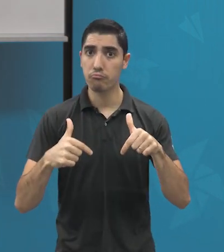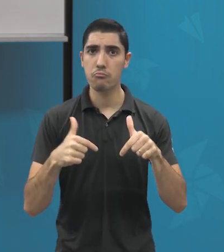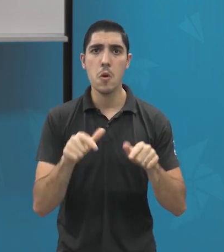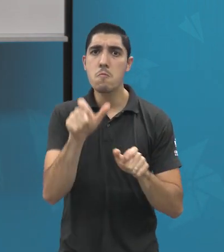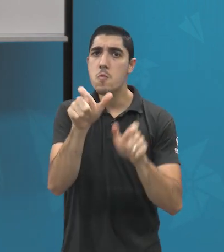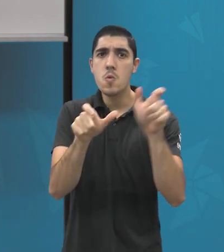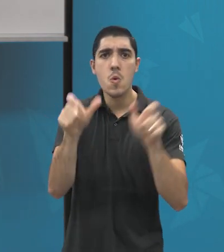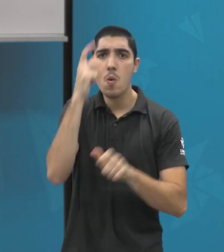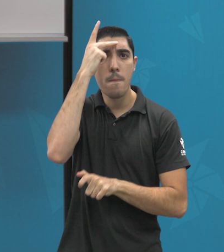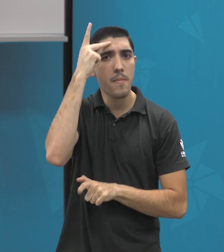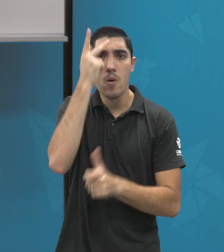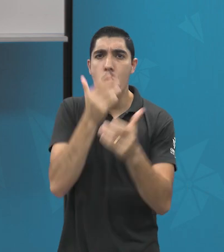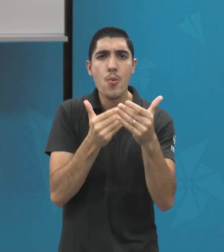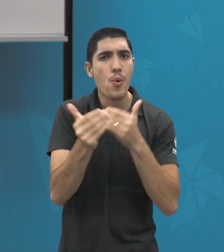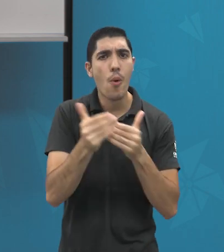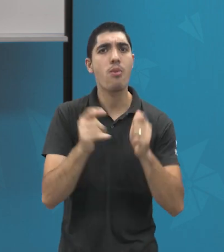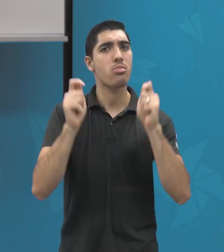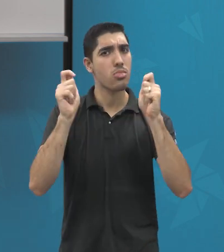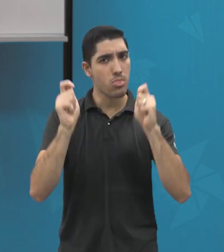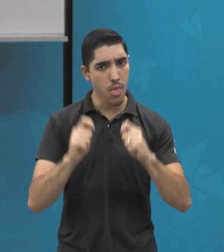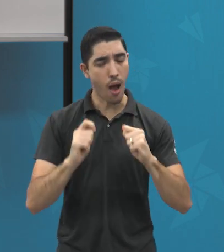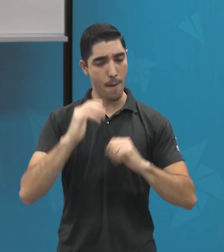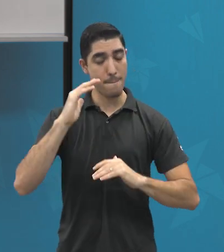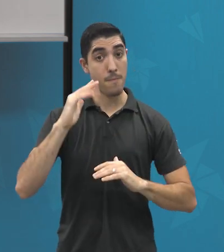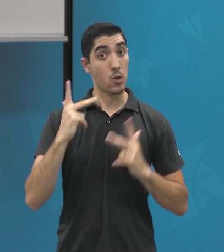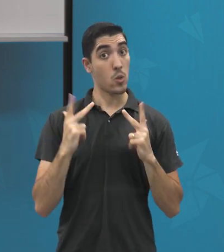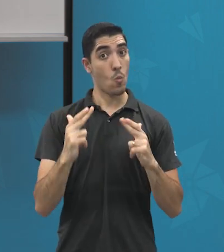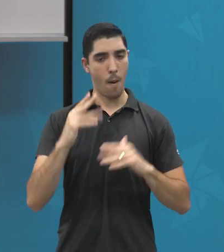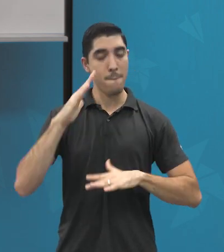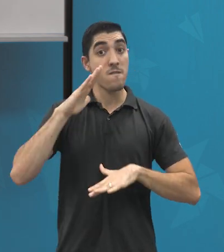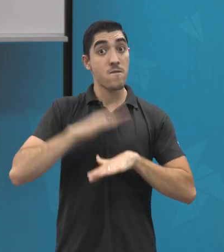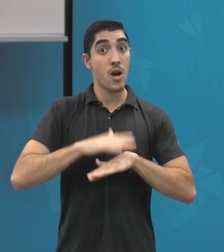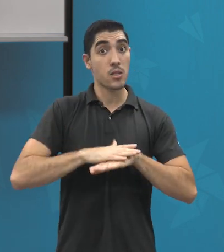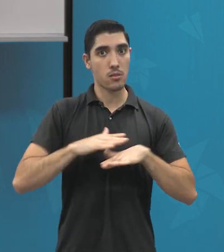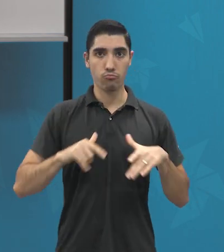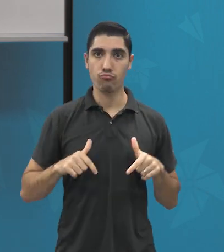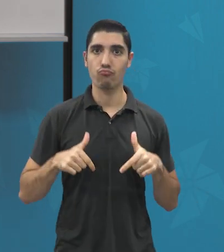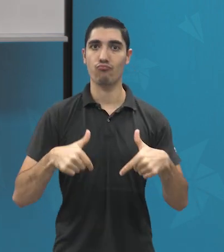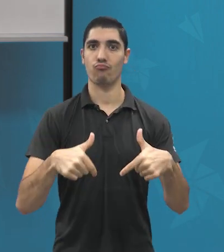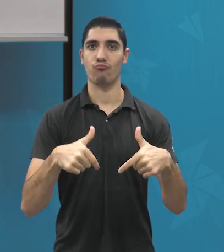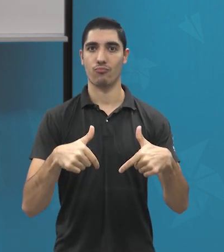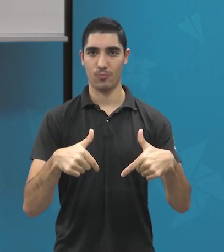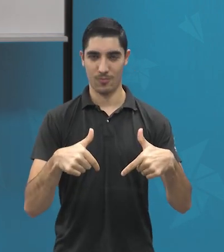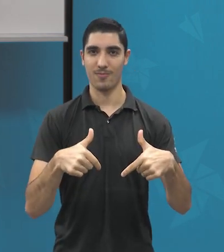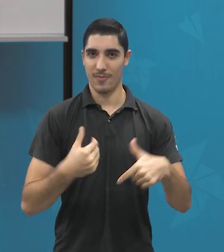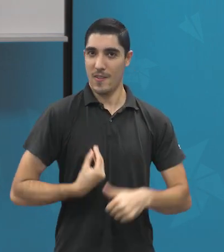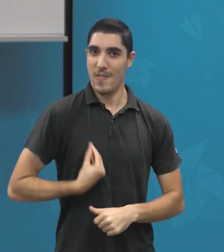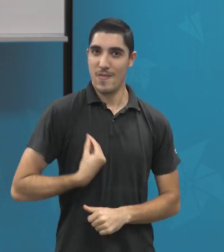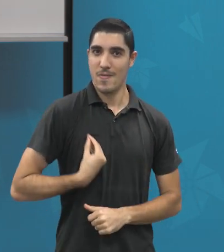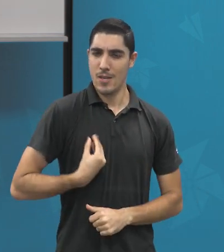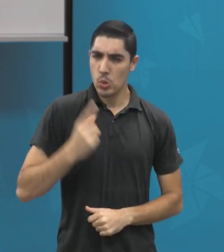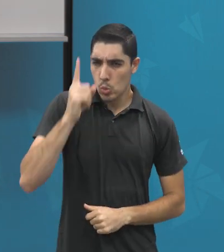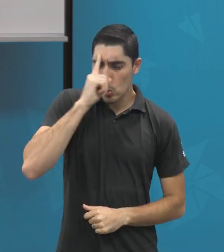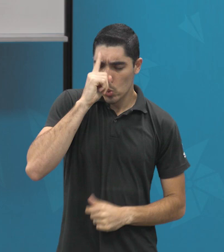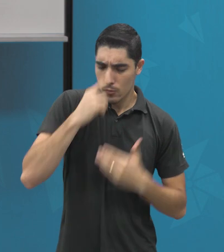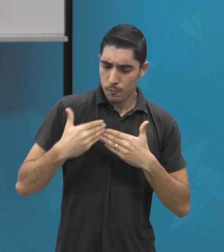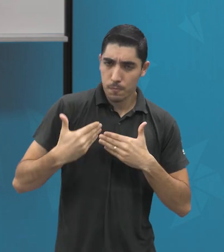ter uma ligação muito profunda com a realidade que nós vivemos. Acredito que vocês vão